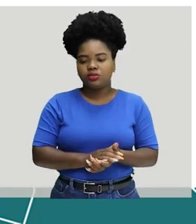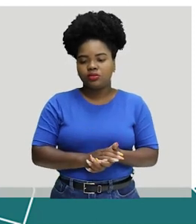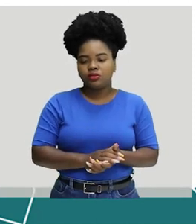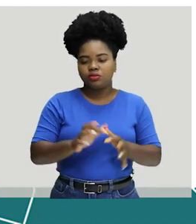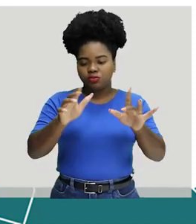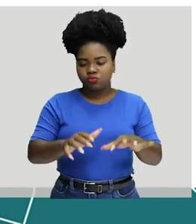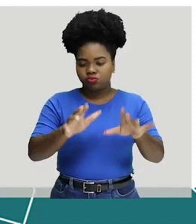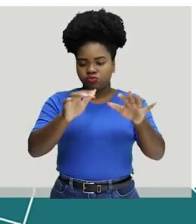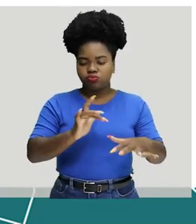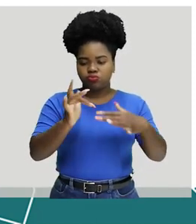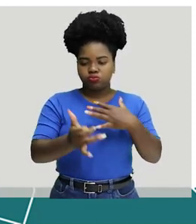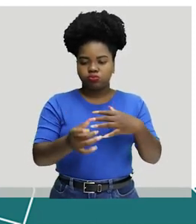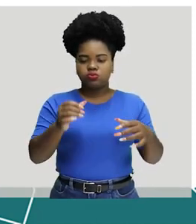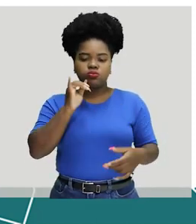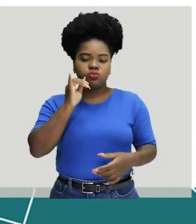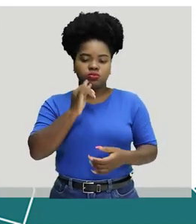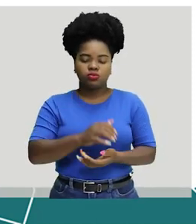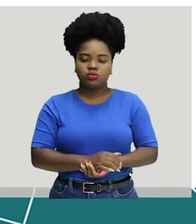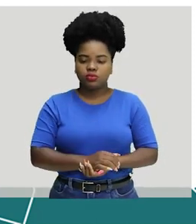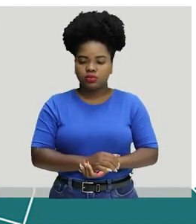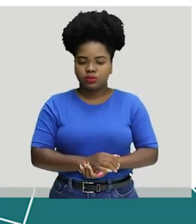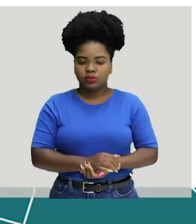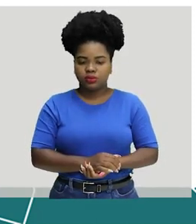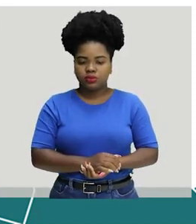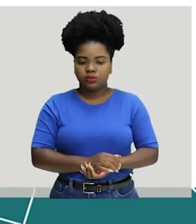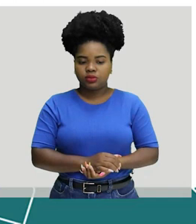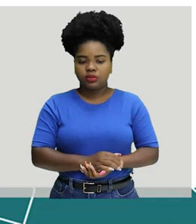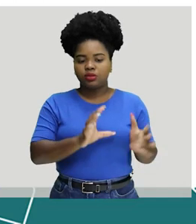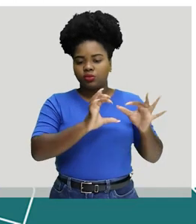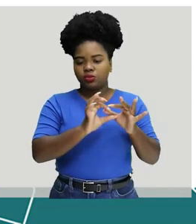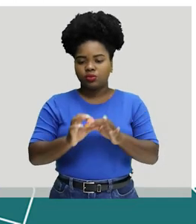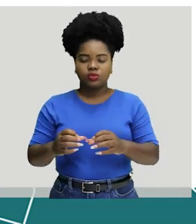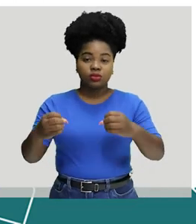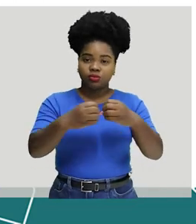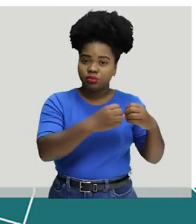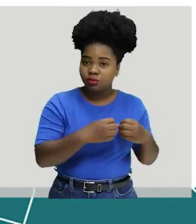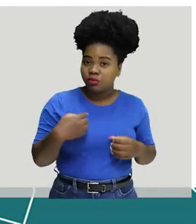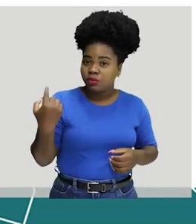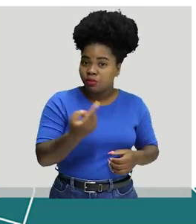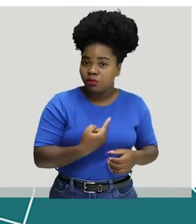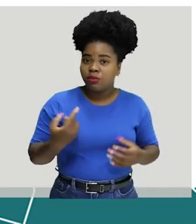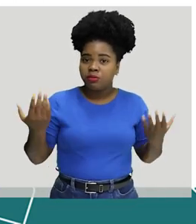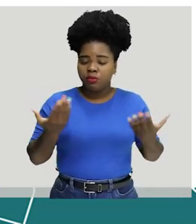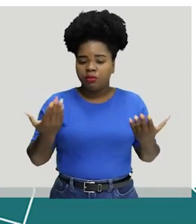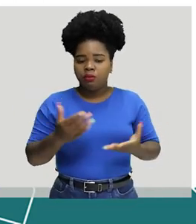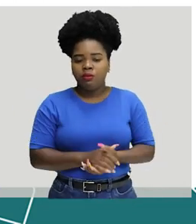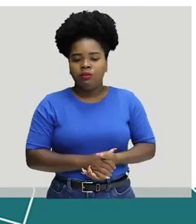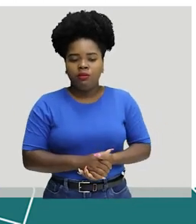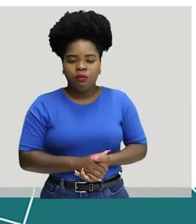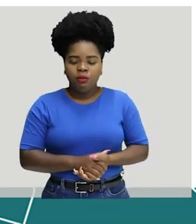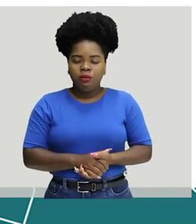numa rede social por exemplo porque que eu tô falando de rede social porque é o o o contexto mais próximo de nós agora certo